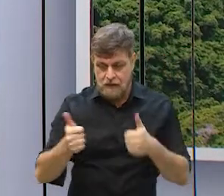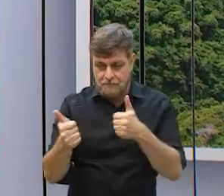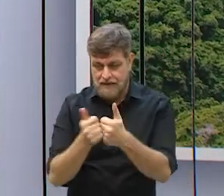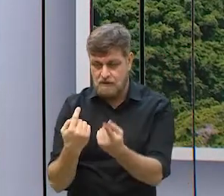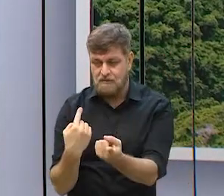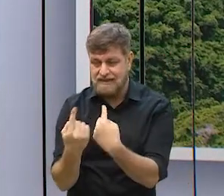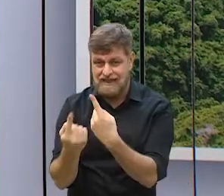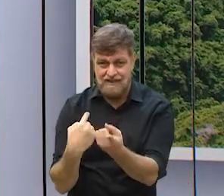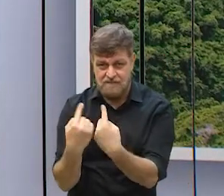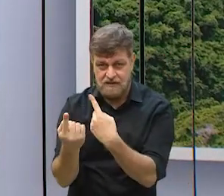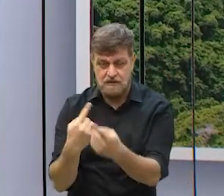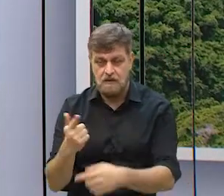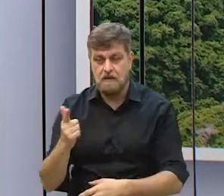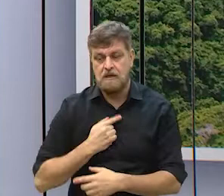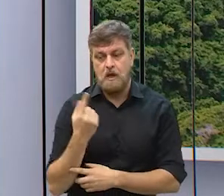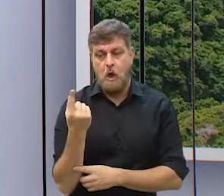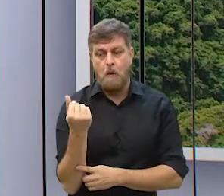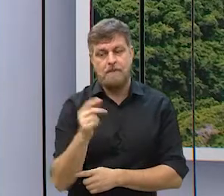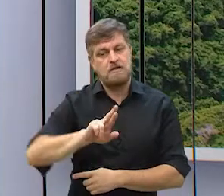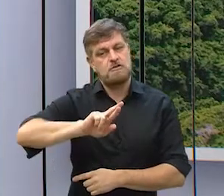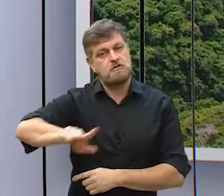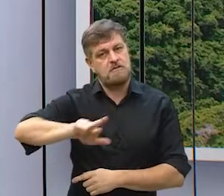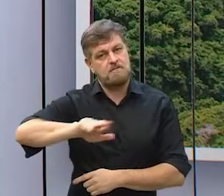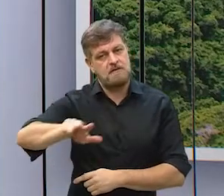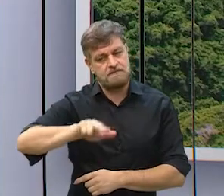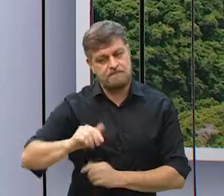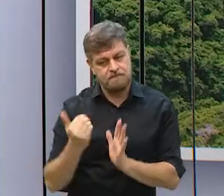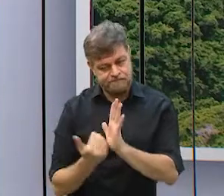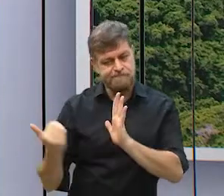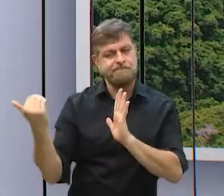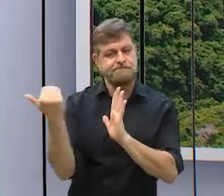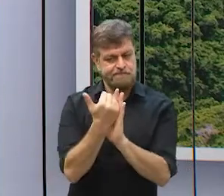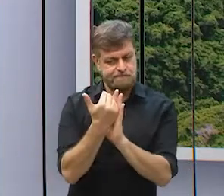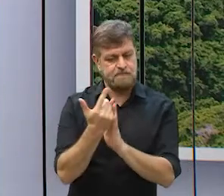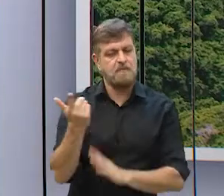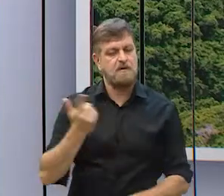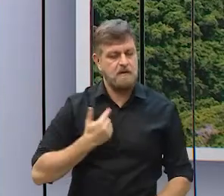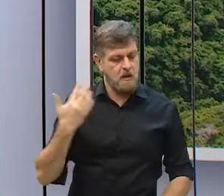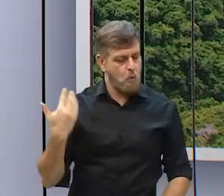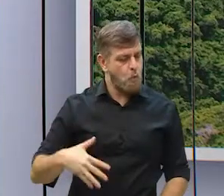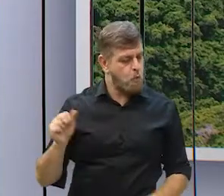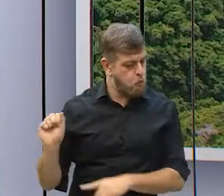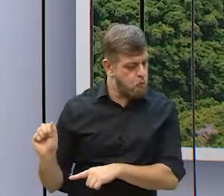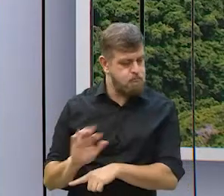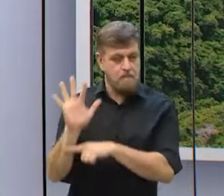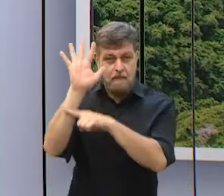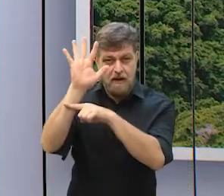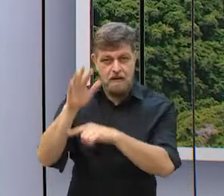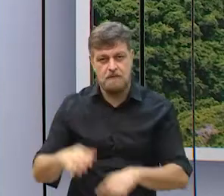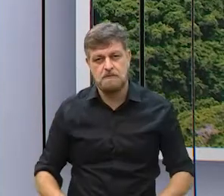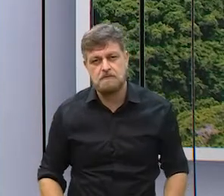eixo da avenida, a gente percebe que aumentou exponencialmente. Então,